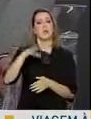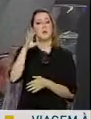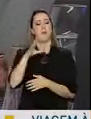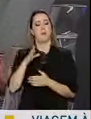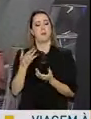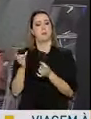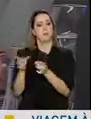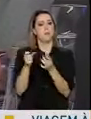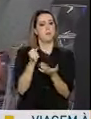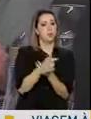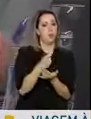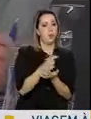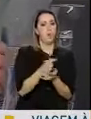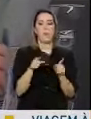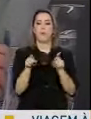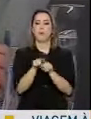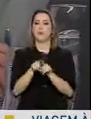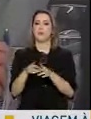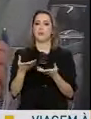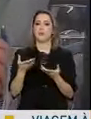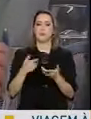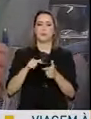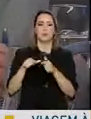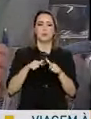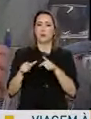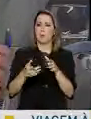sobretudo quando consideramos que nosso